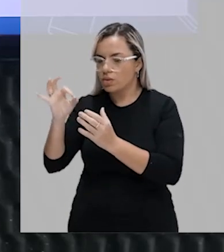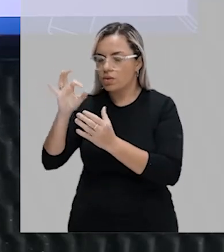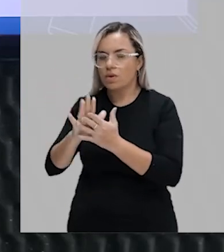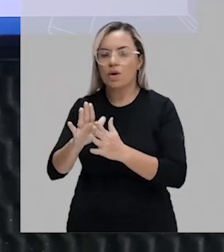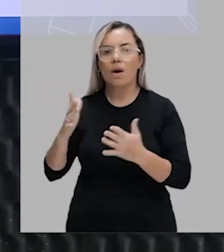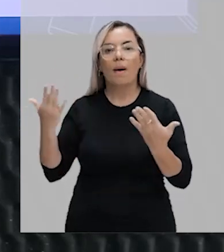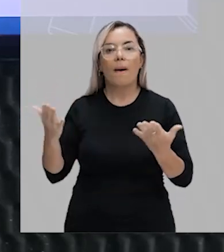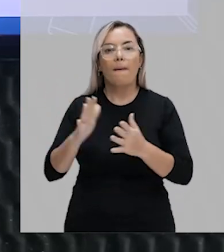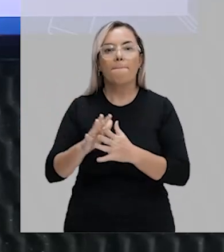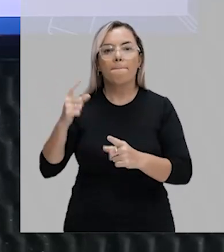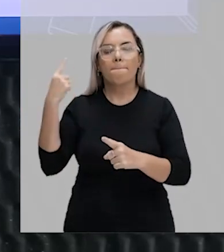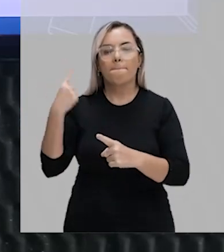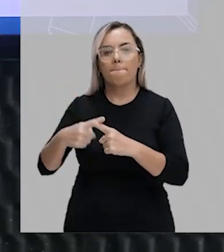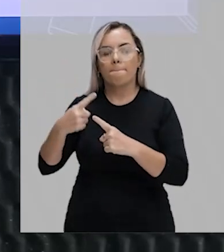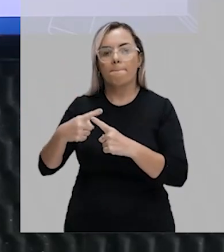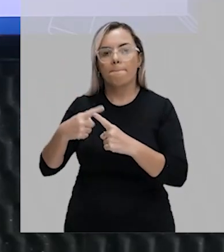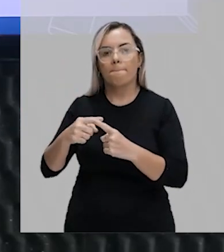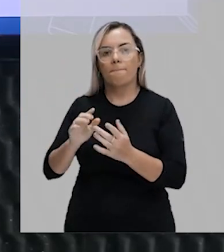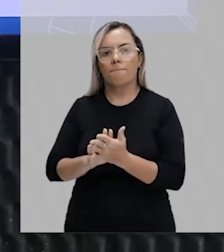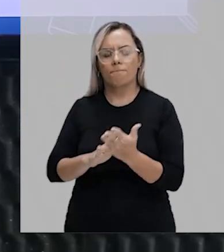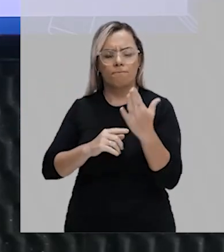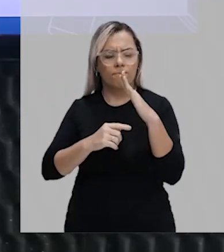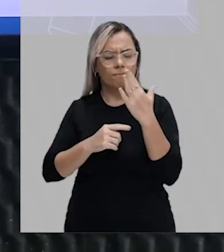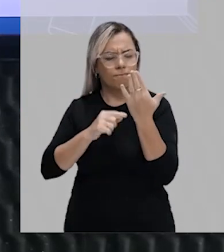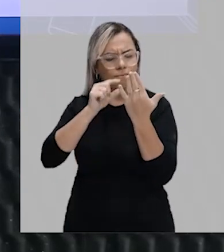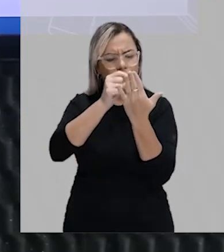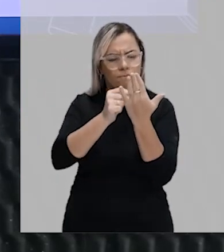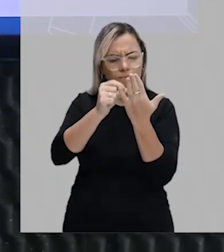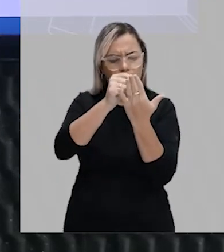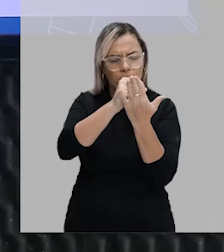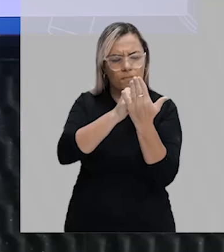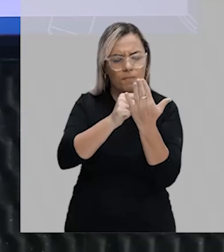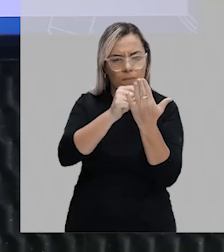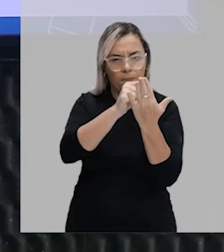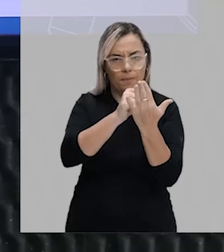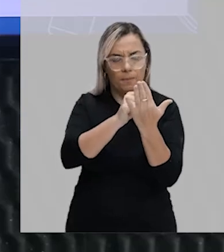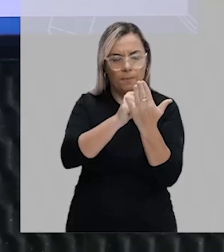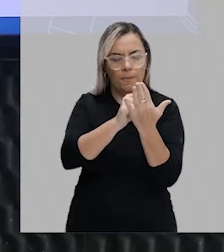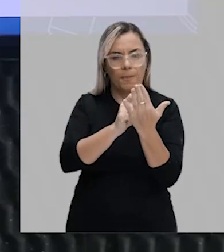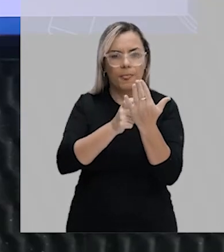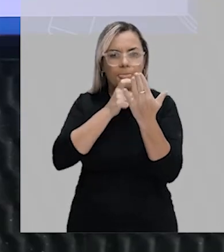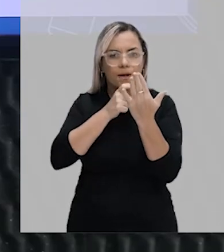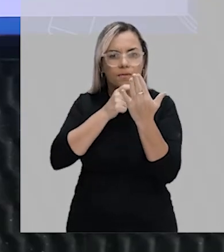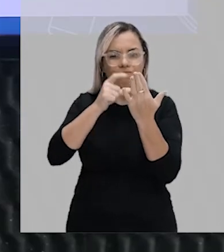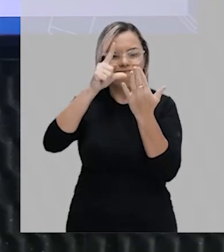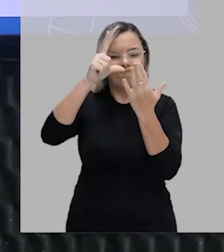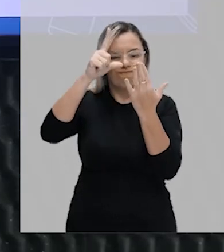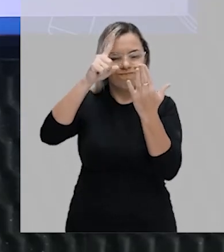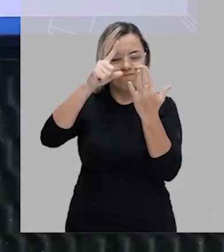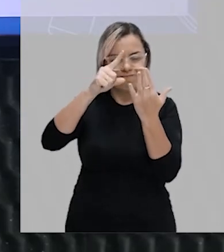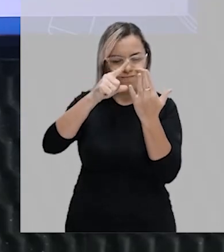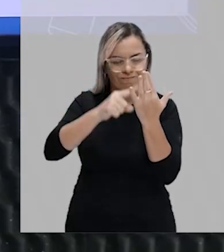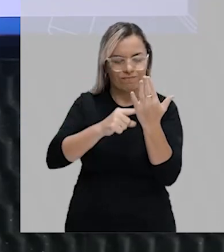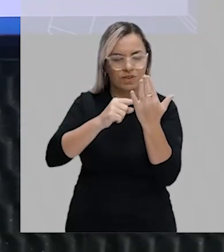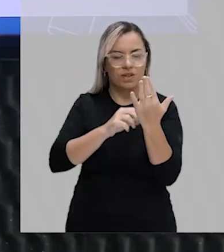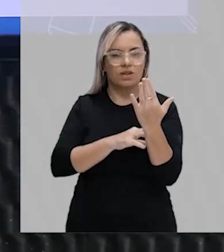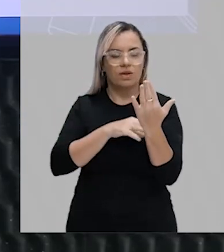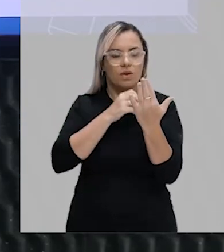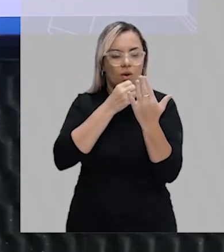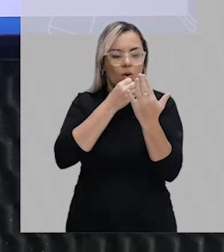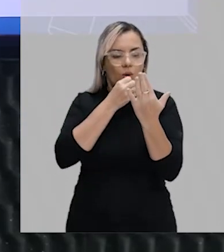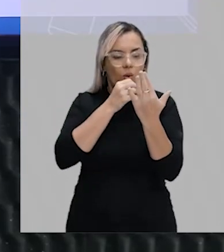formando gotículas no espelho? Porque o espelho está numa temperatura mais baixa. Então quando eu sopro